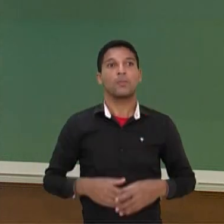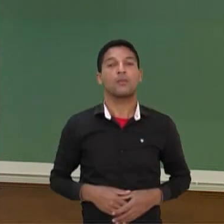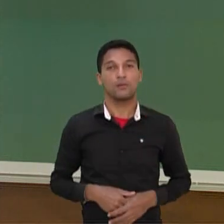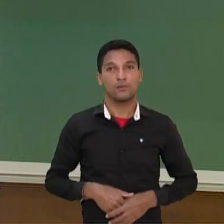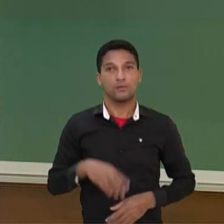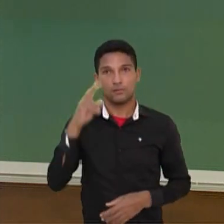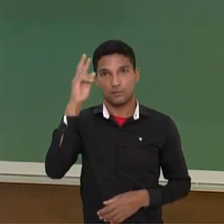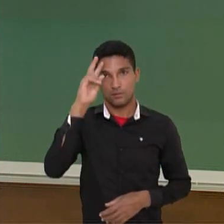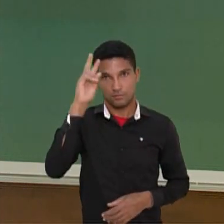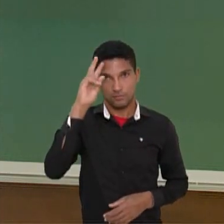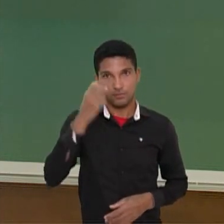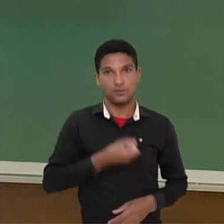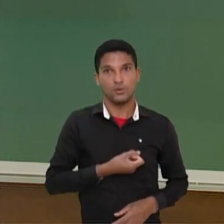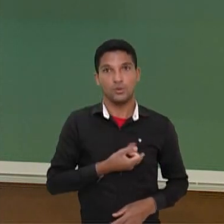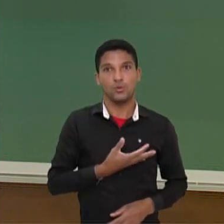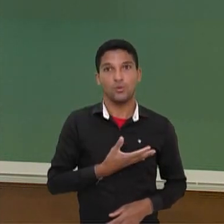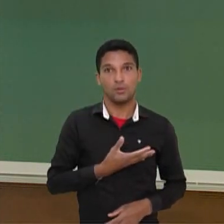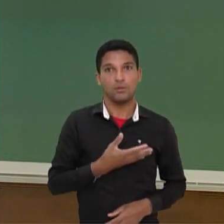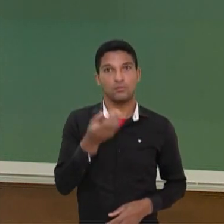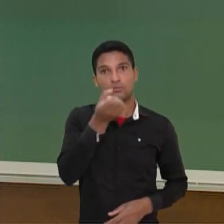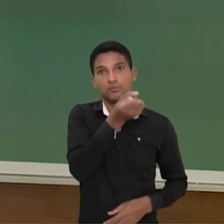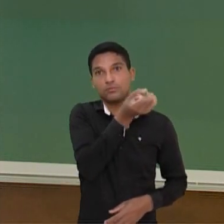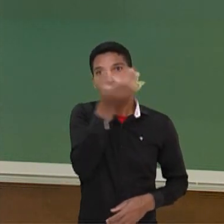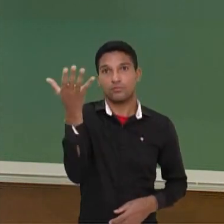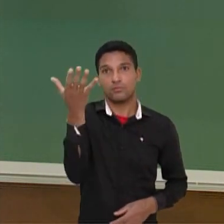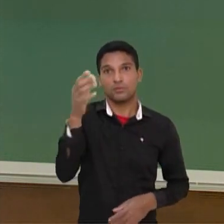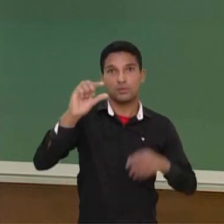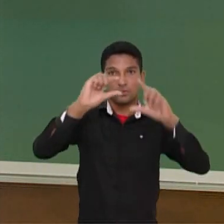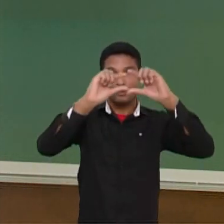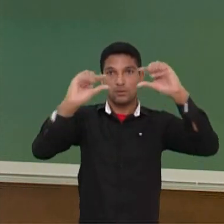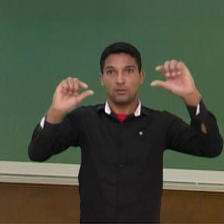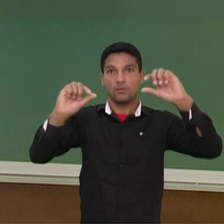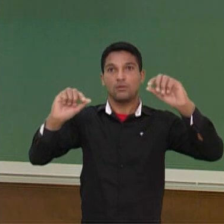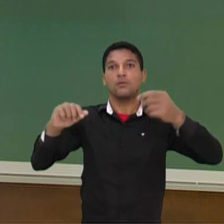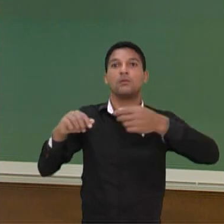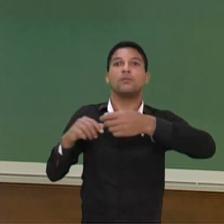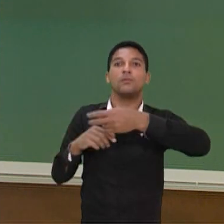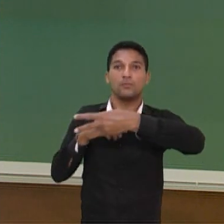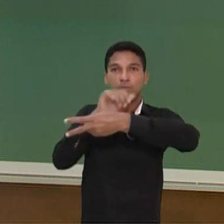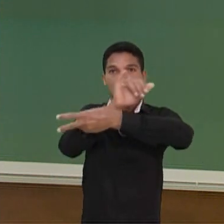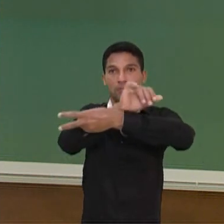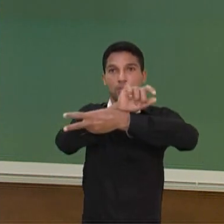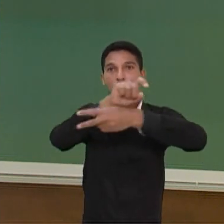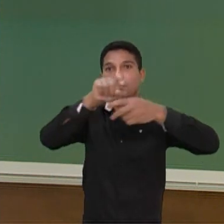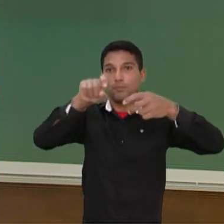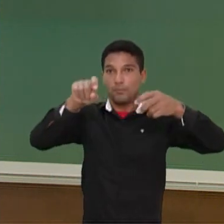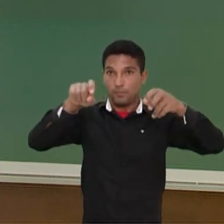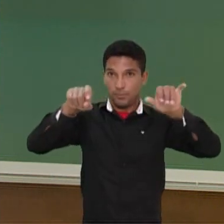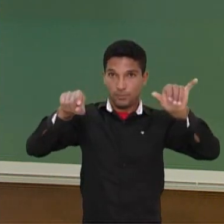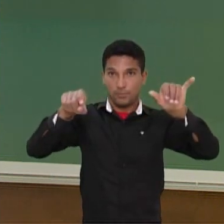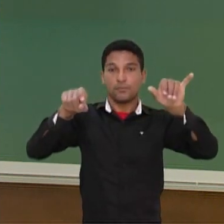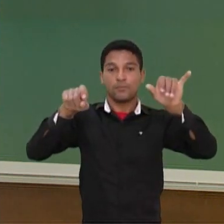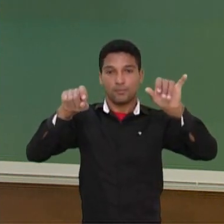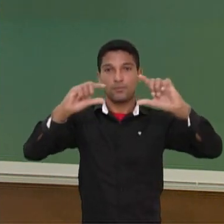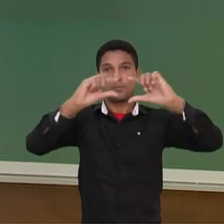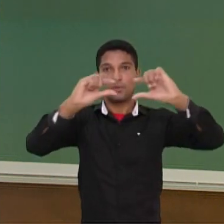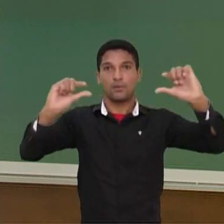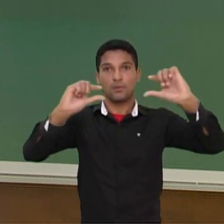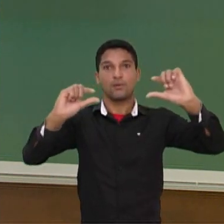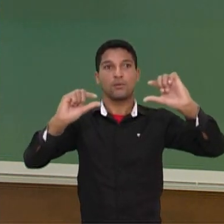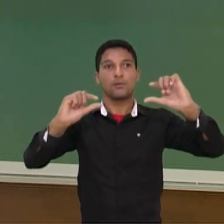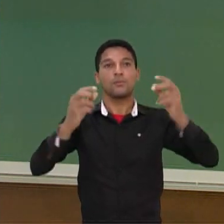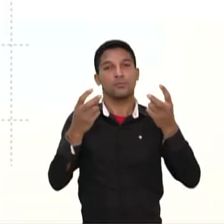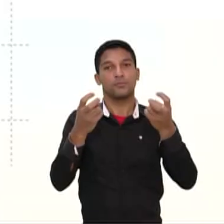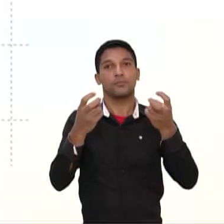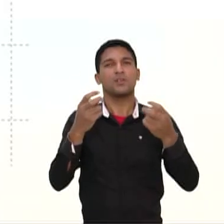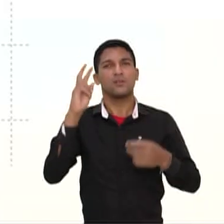gente já discutiu, né, algumas vezes nas aulas anteriores. Lembrando da lei de formação, a gente vai falar um pouquinho do gráfico. Como